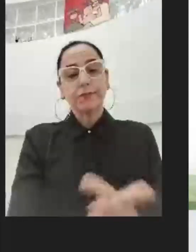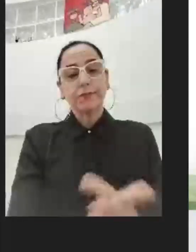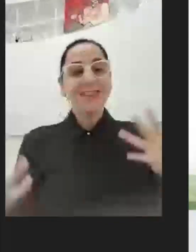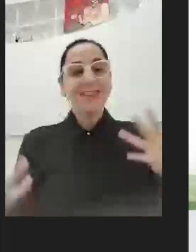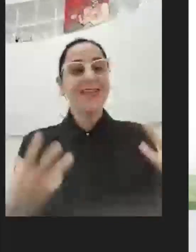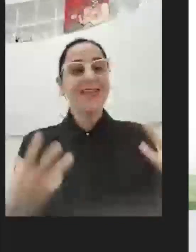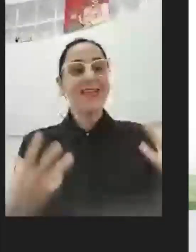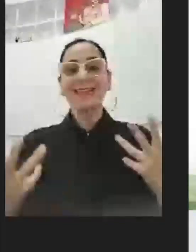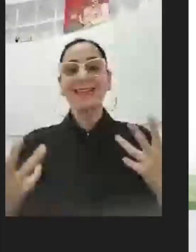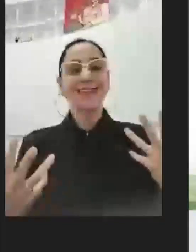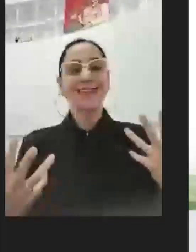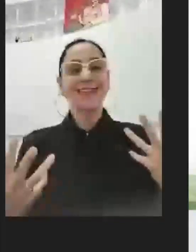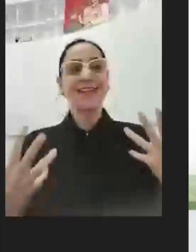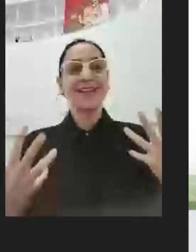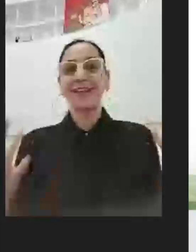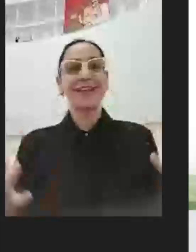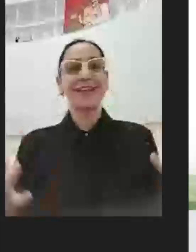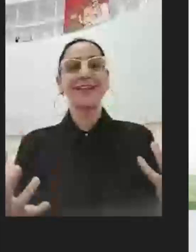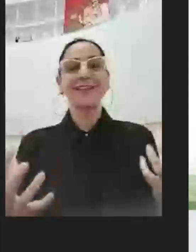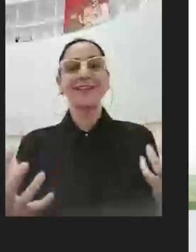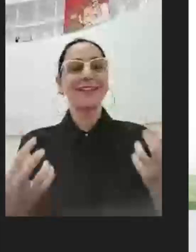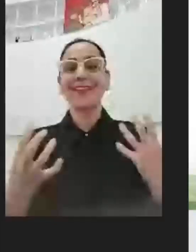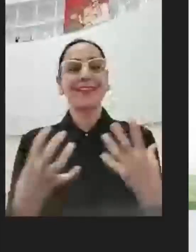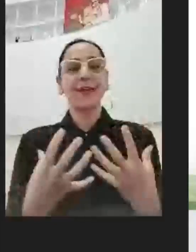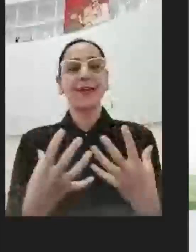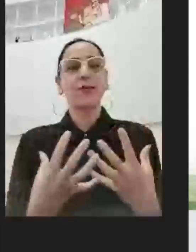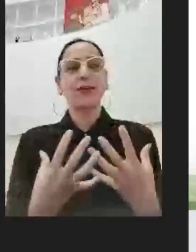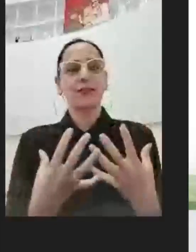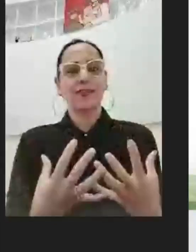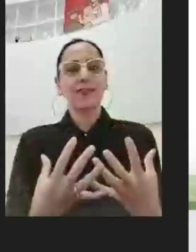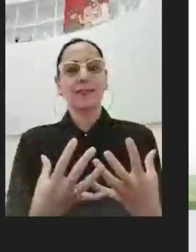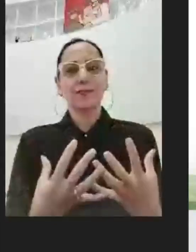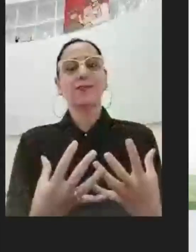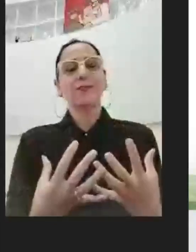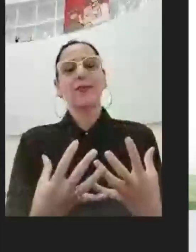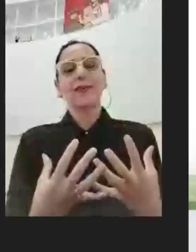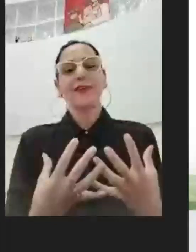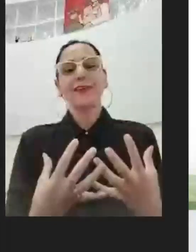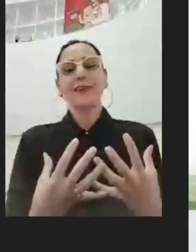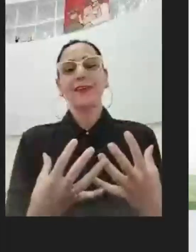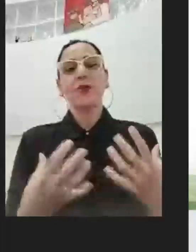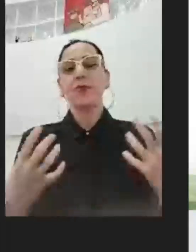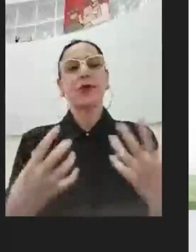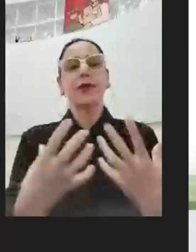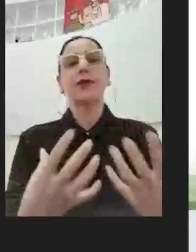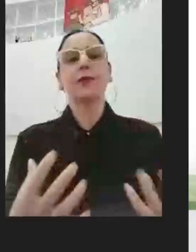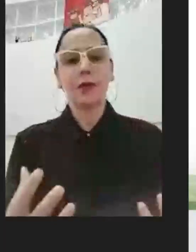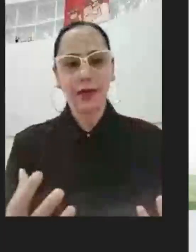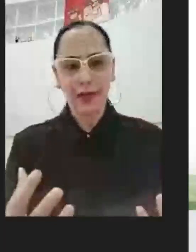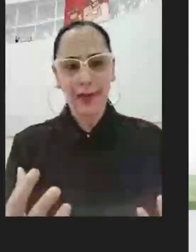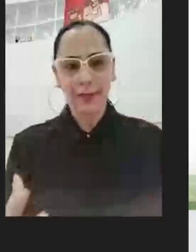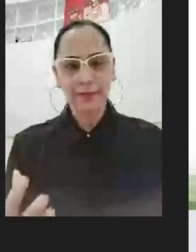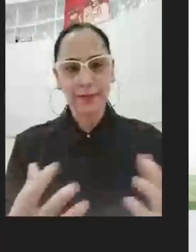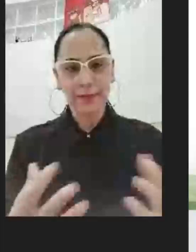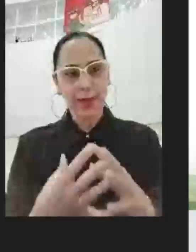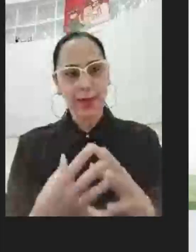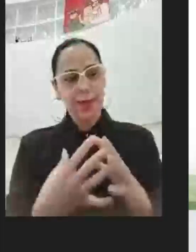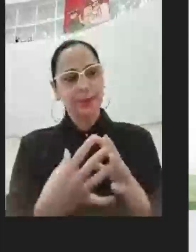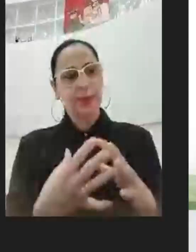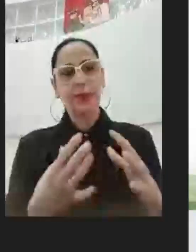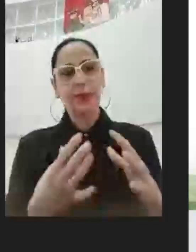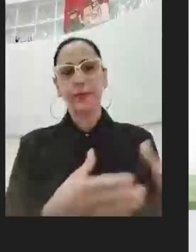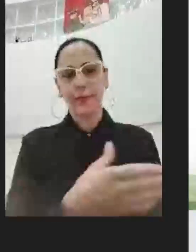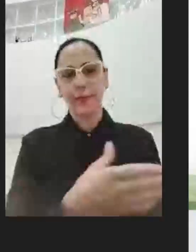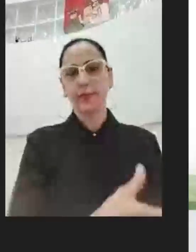E uma necessidade de aprender, de entender o porquê disso, e como que aquela mãe